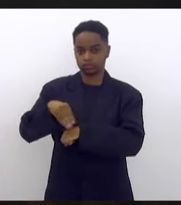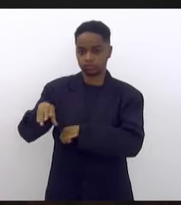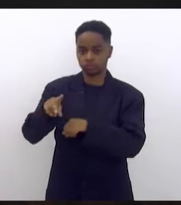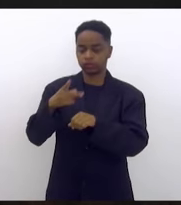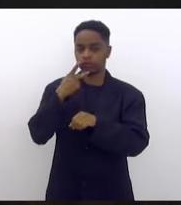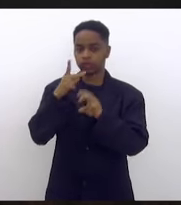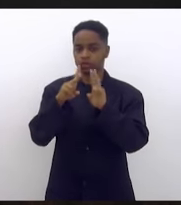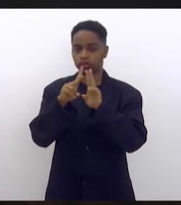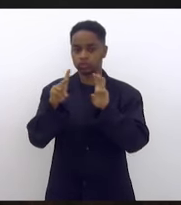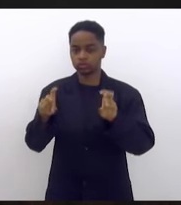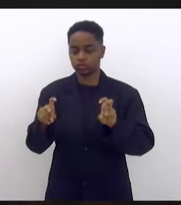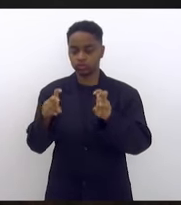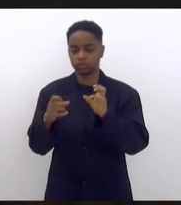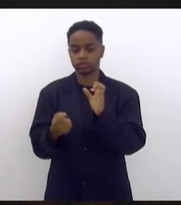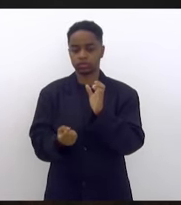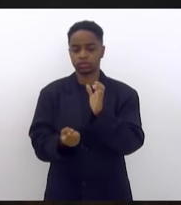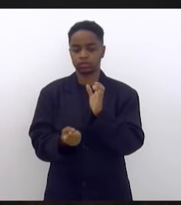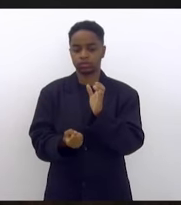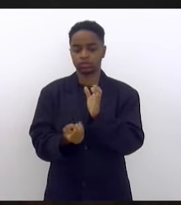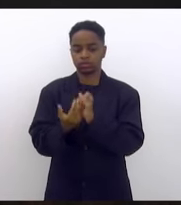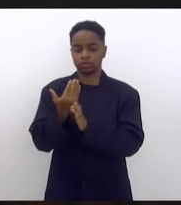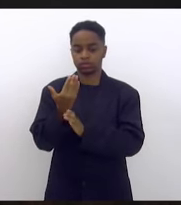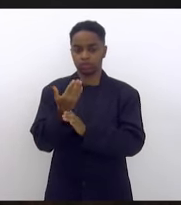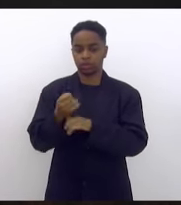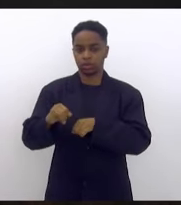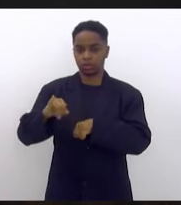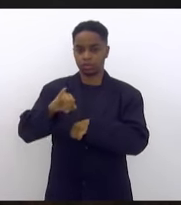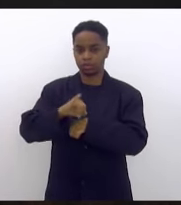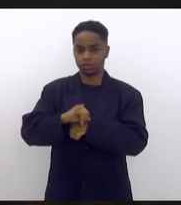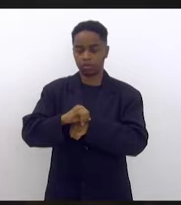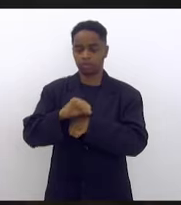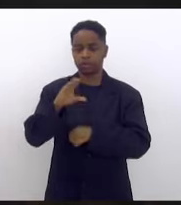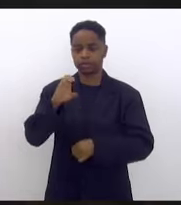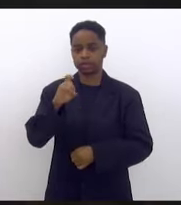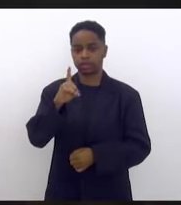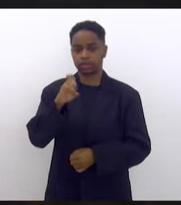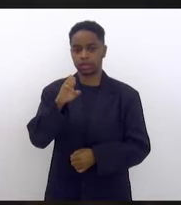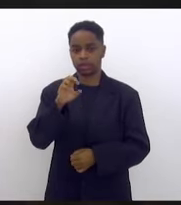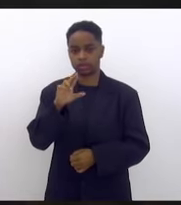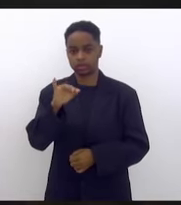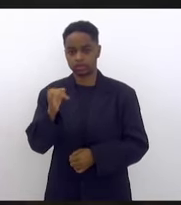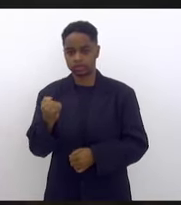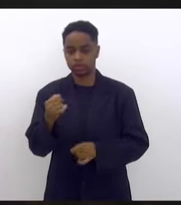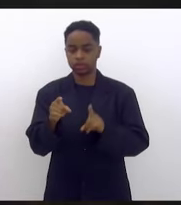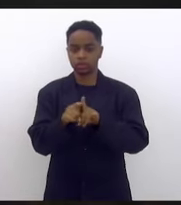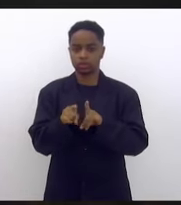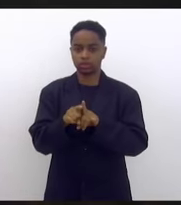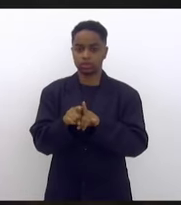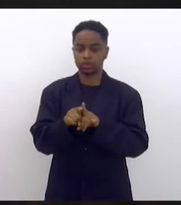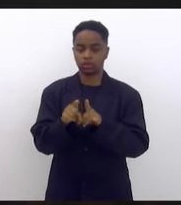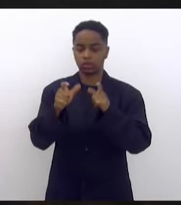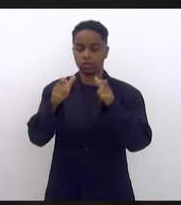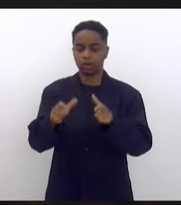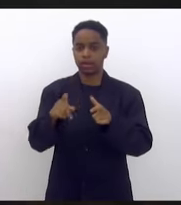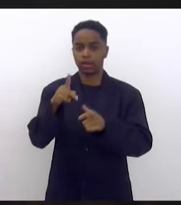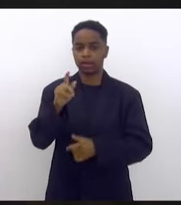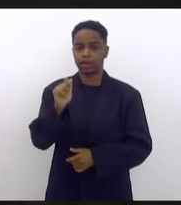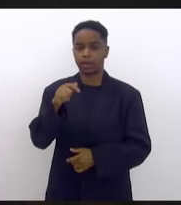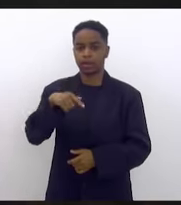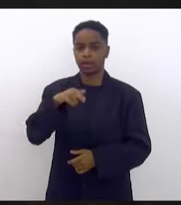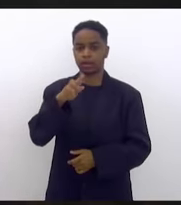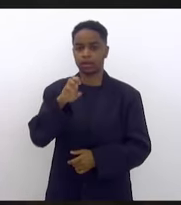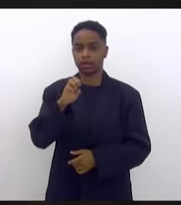dispondo sobre a implantação do polo consórcio CEDERJ da Fundação CCERJ em Paquetá, Rio de